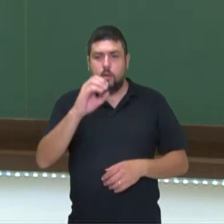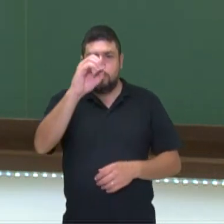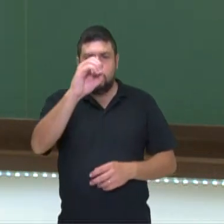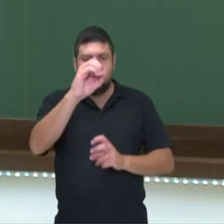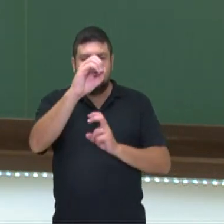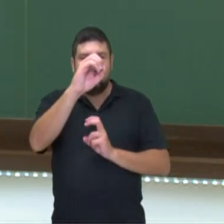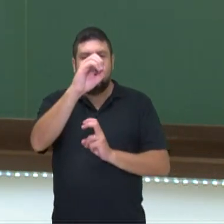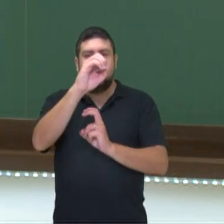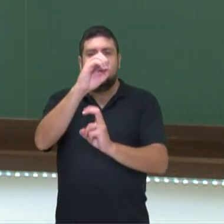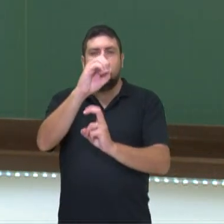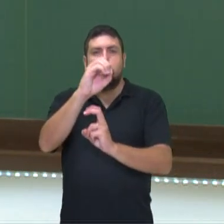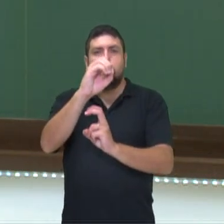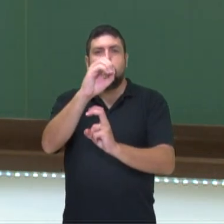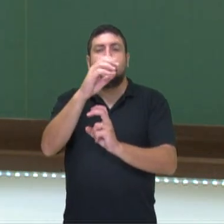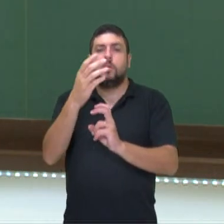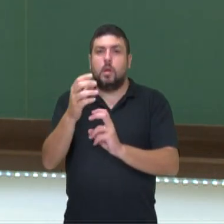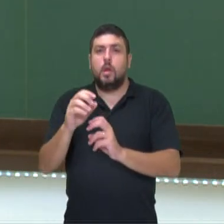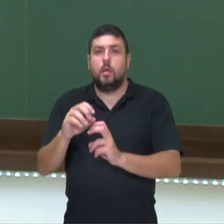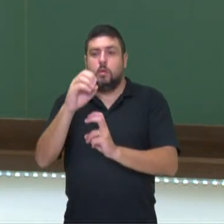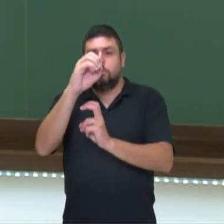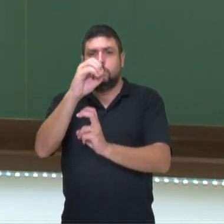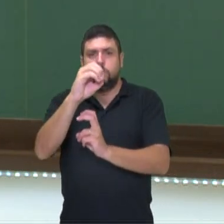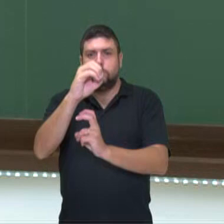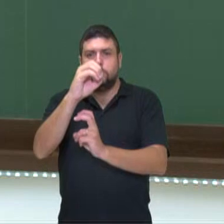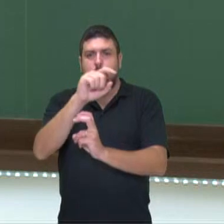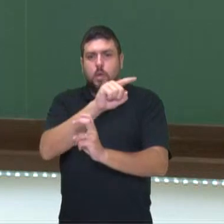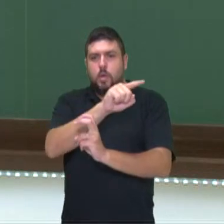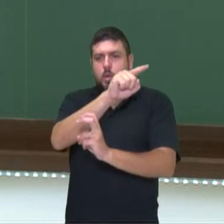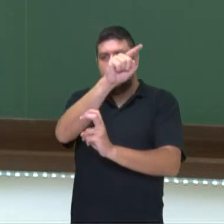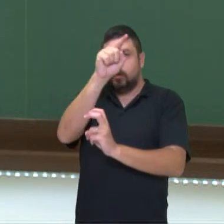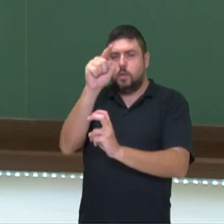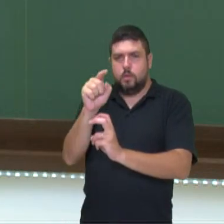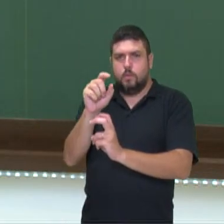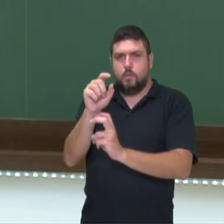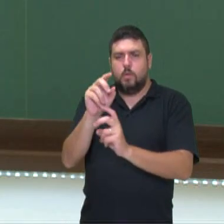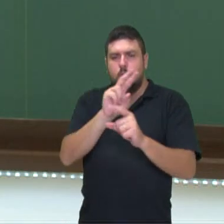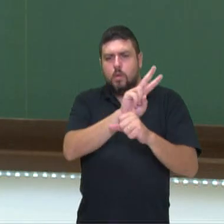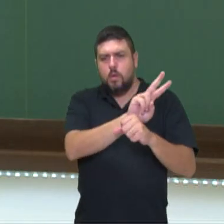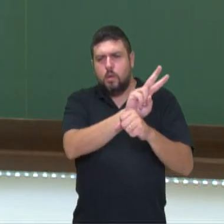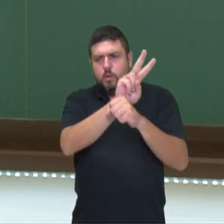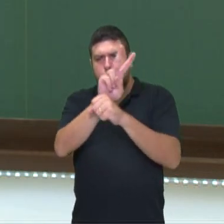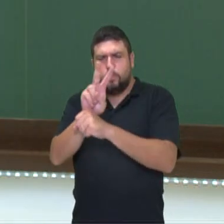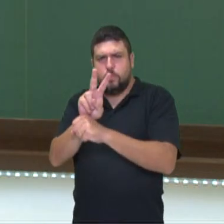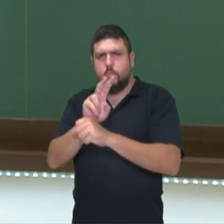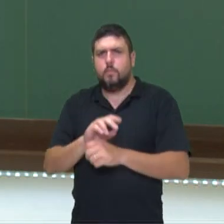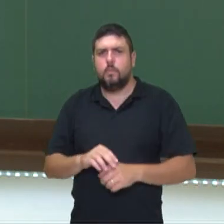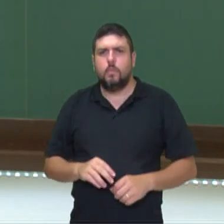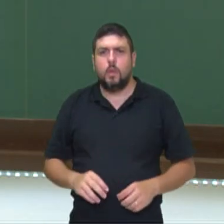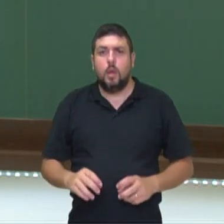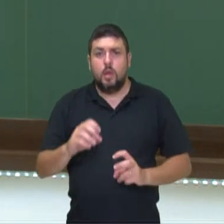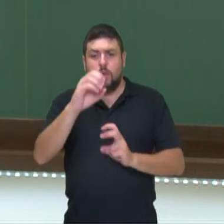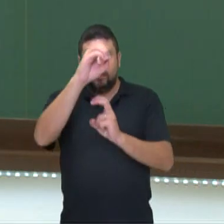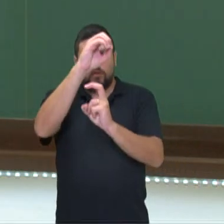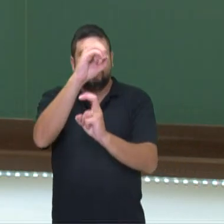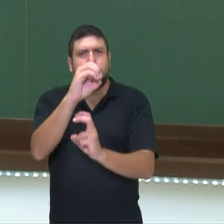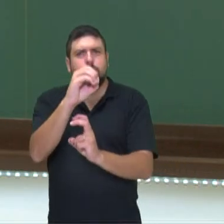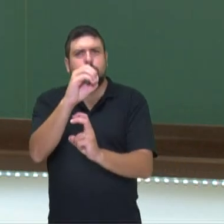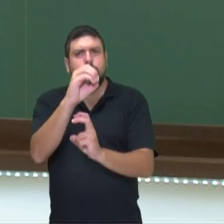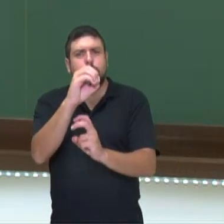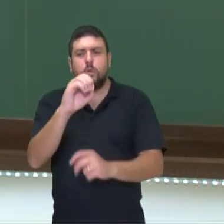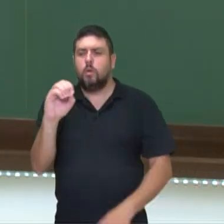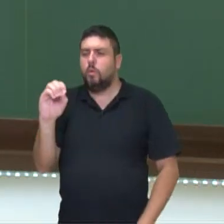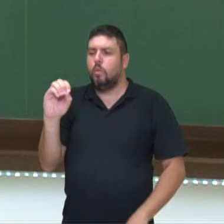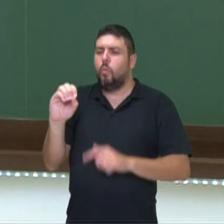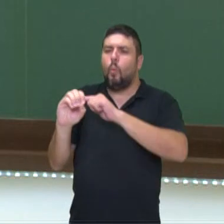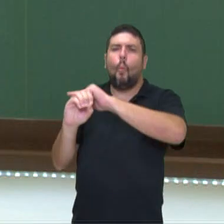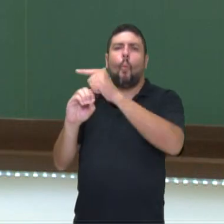certo? Porque isso aqui já está no meu famoso emprestar. Mas espera aí, professora, eu tenho 0, eu não consigo tirar 5 de